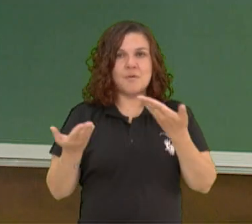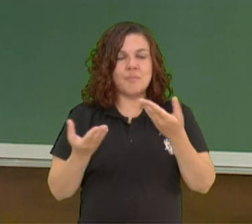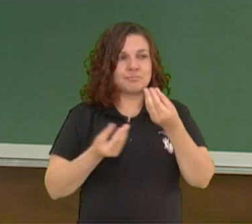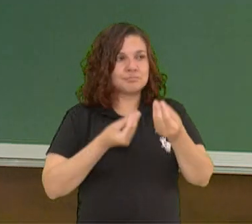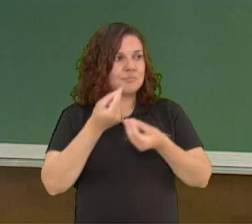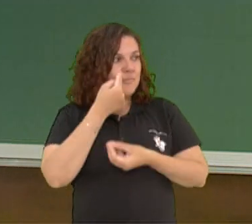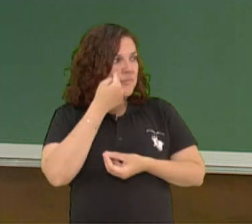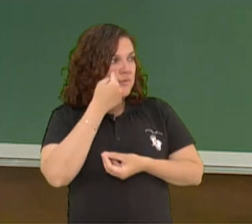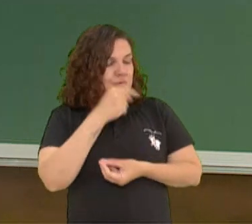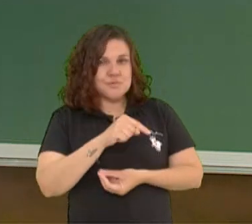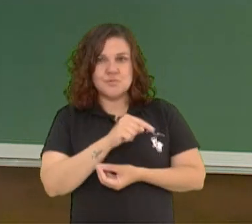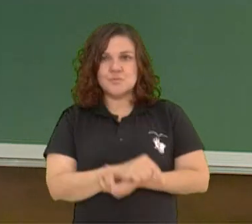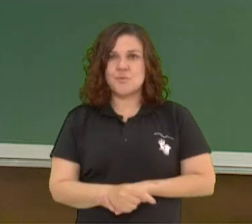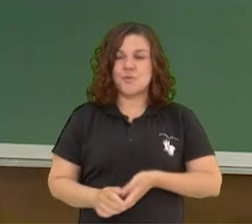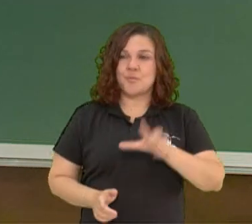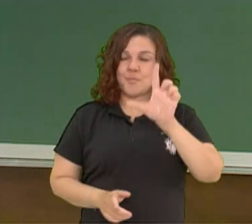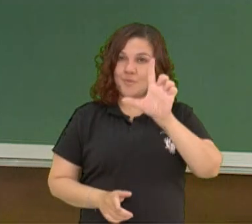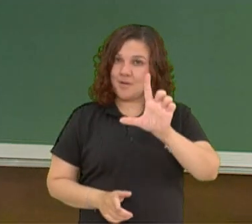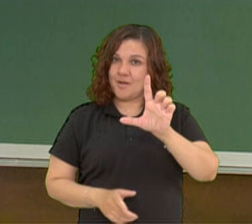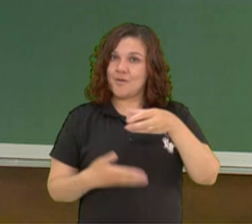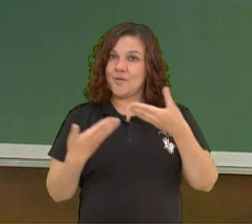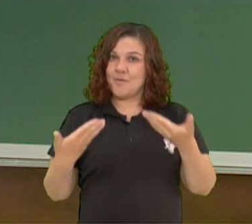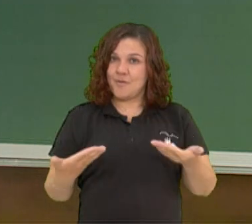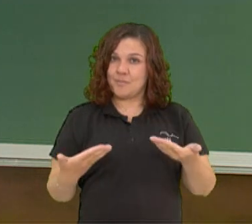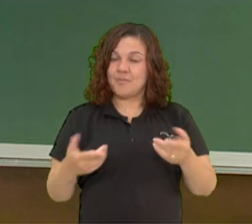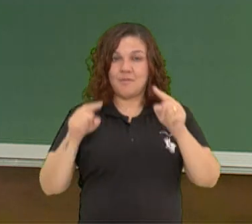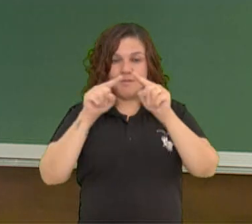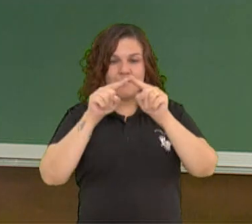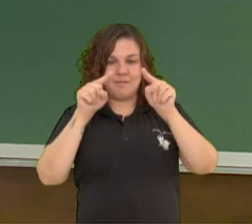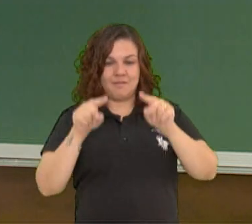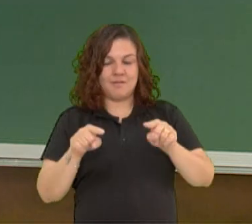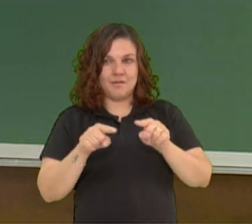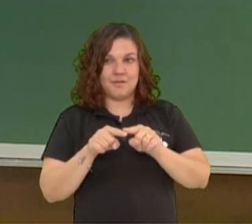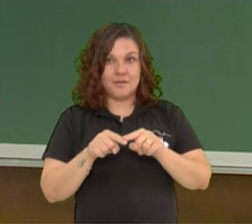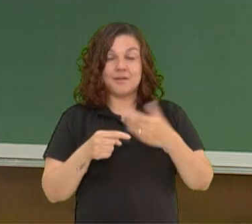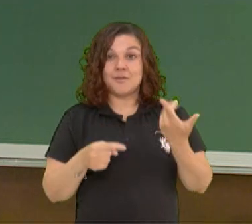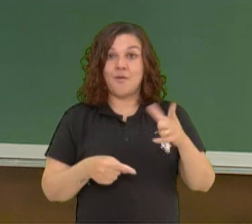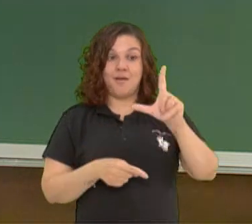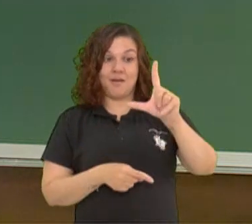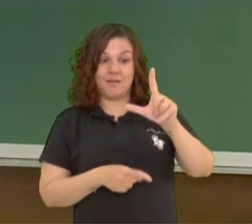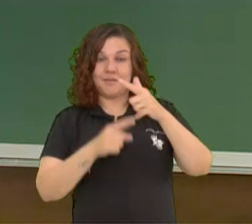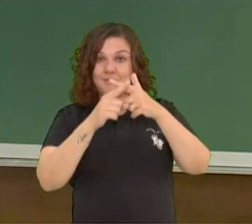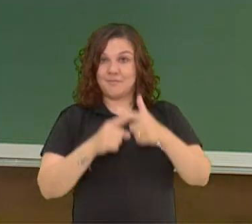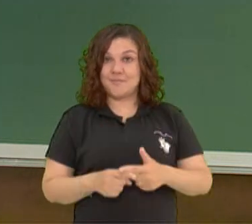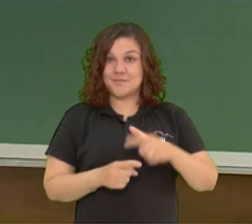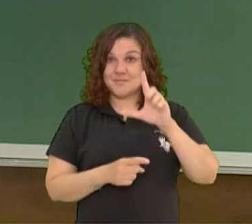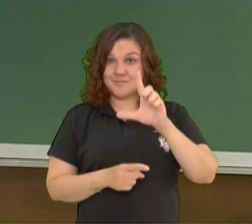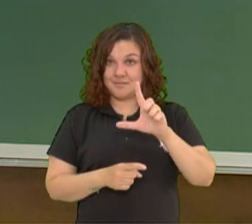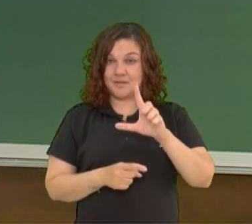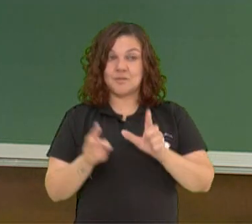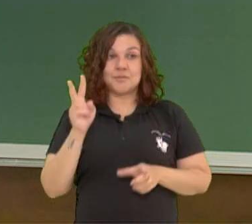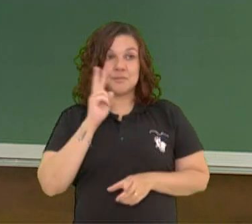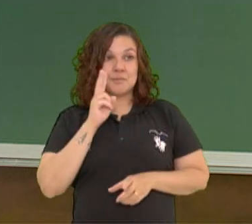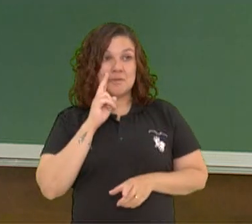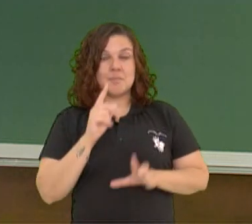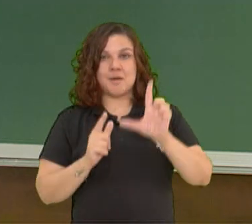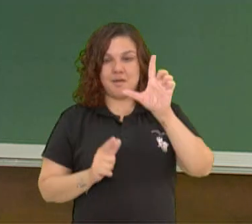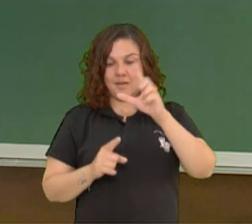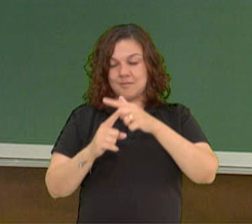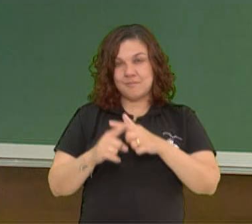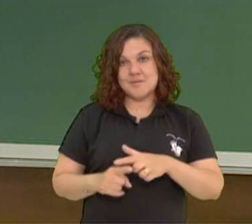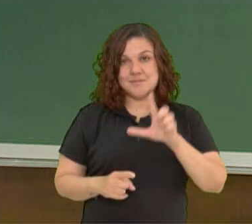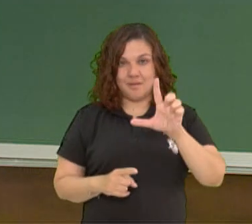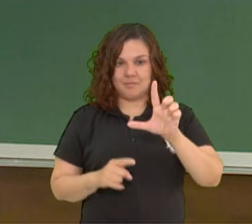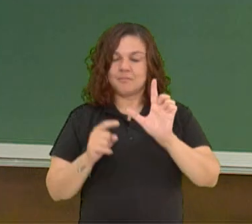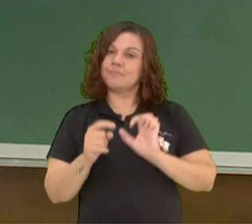lado então? Bom, se a área L é quadrado, por quê? Porque é lado vezes lado. Lembra da potência? L vezes L, L é